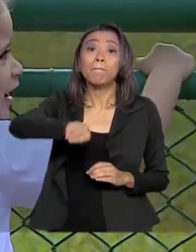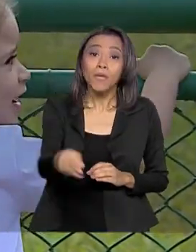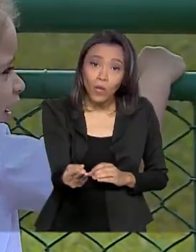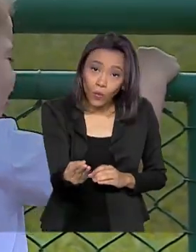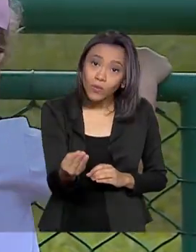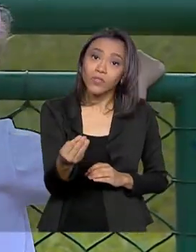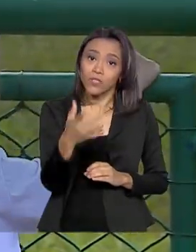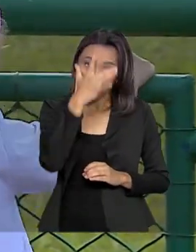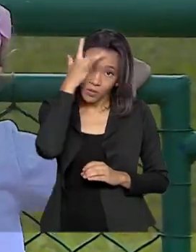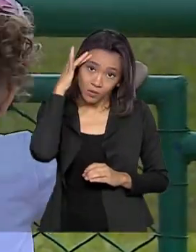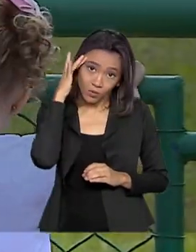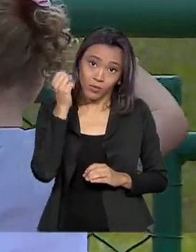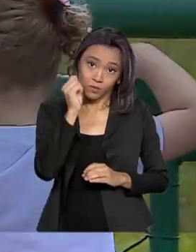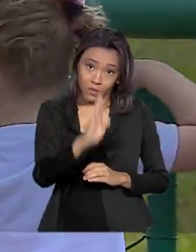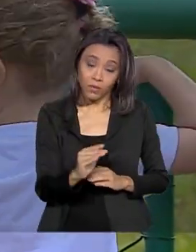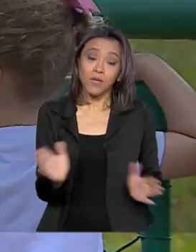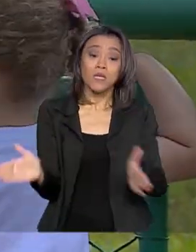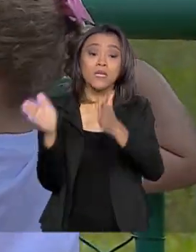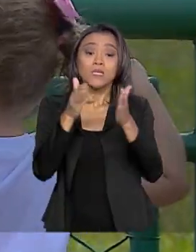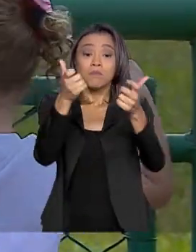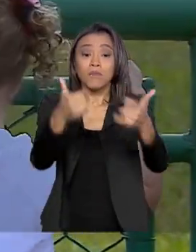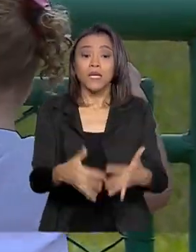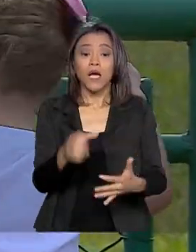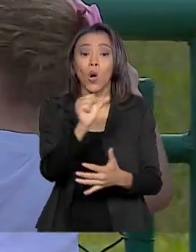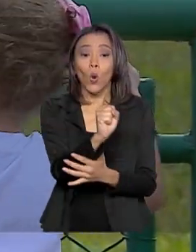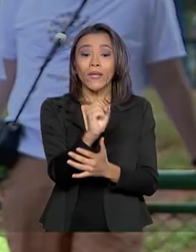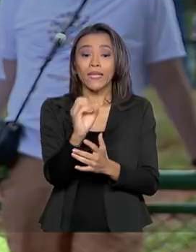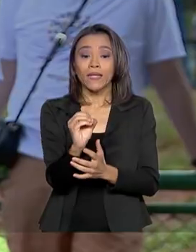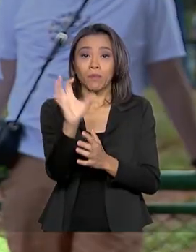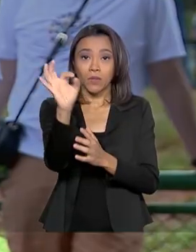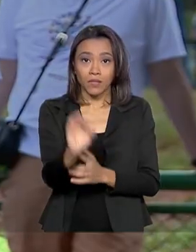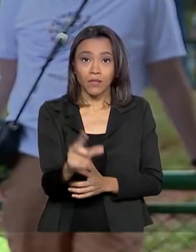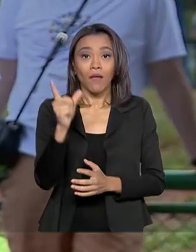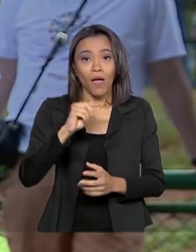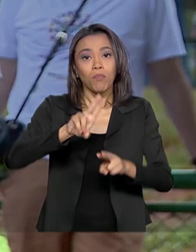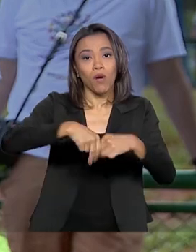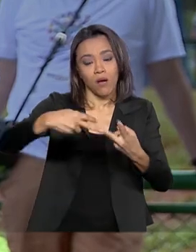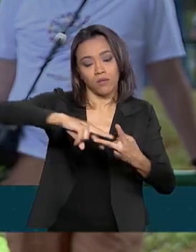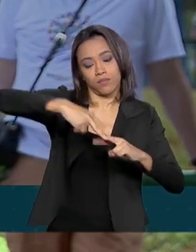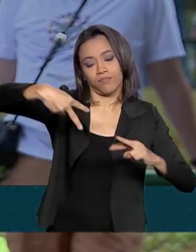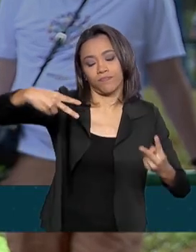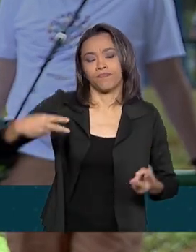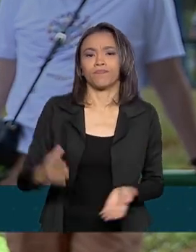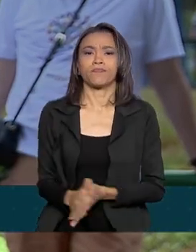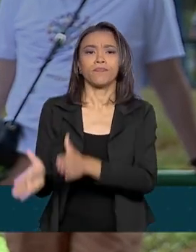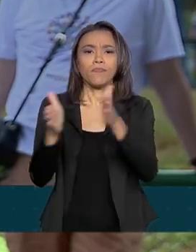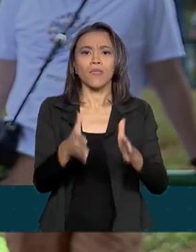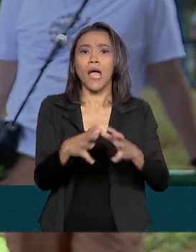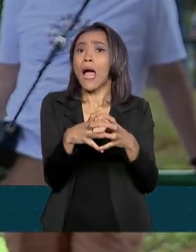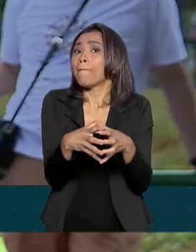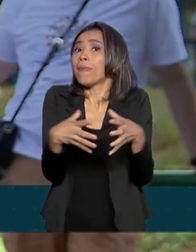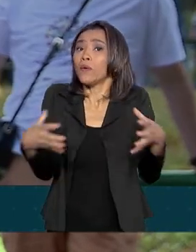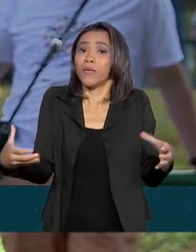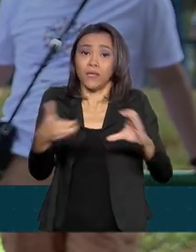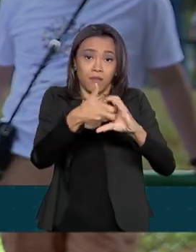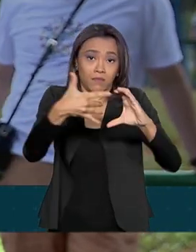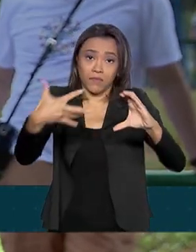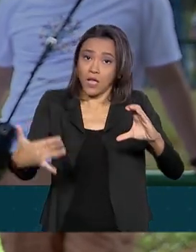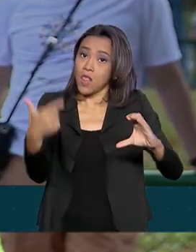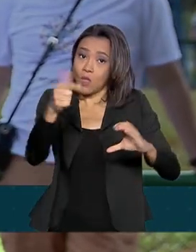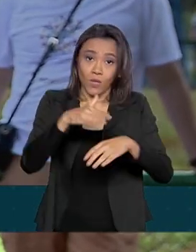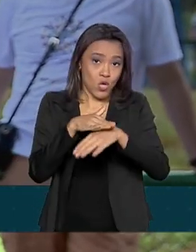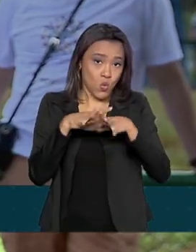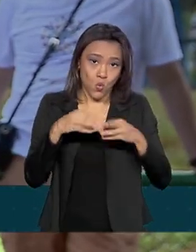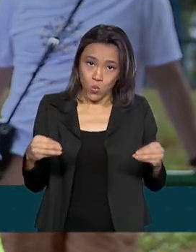Especialistas estimam que 80% tem causa genética. A maioria das doenças raras não tem cura. Em geral, são crônicas